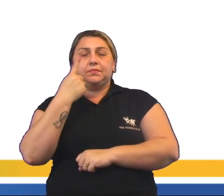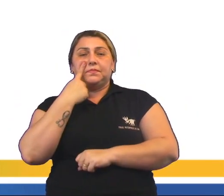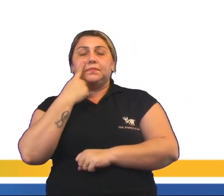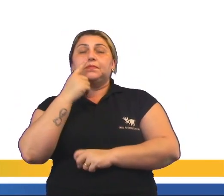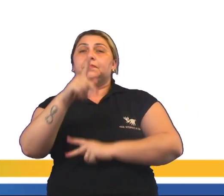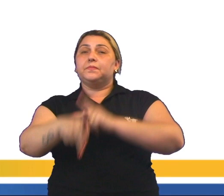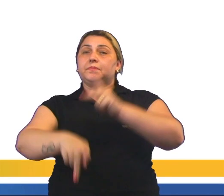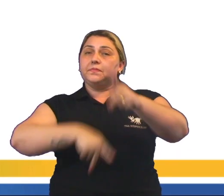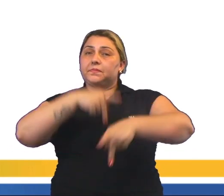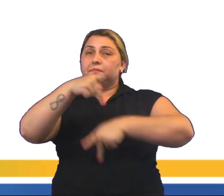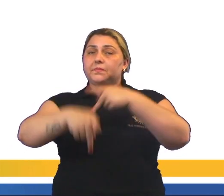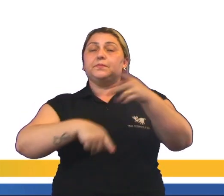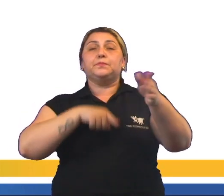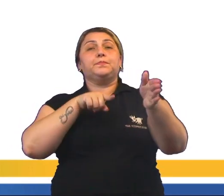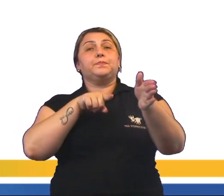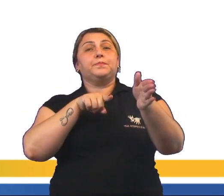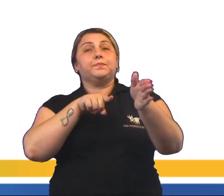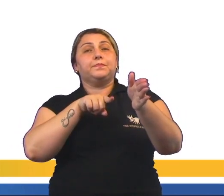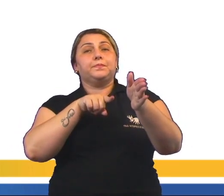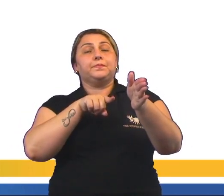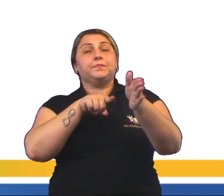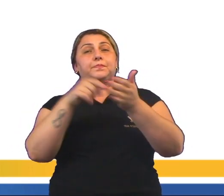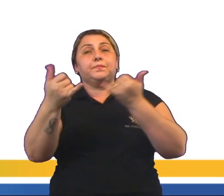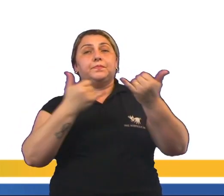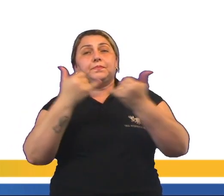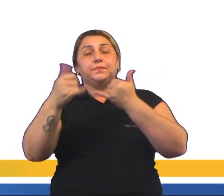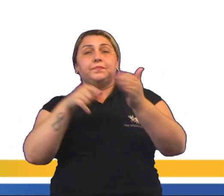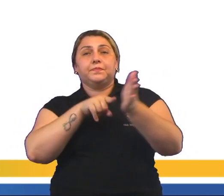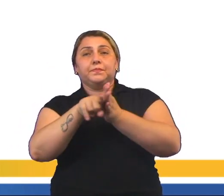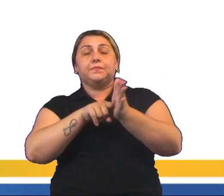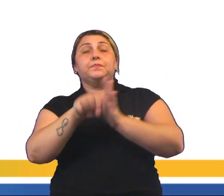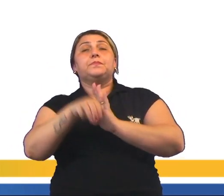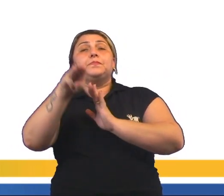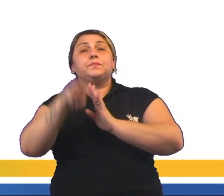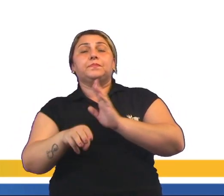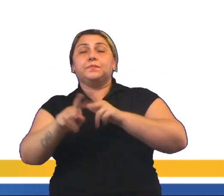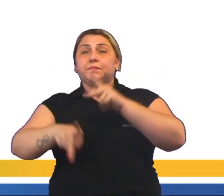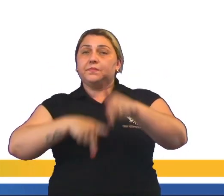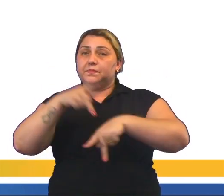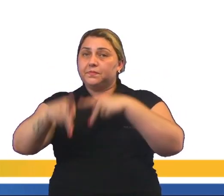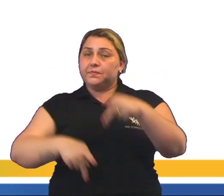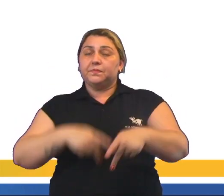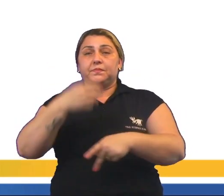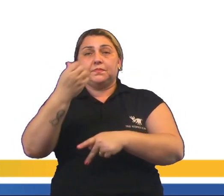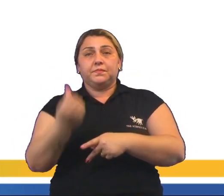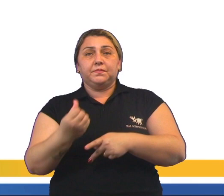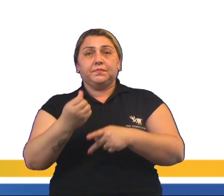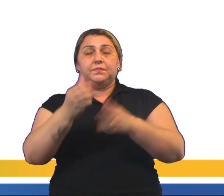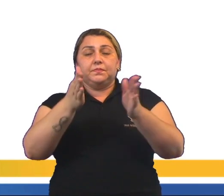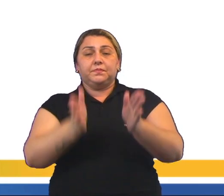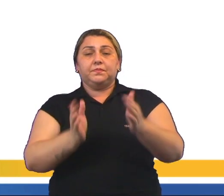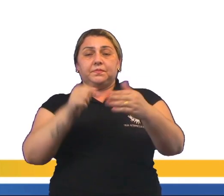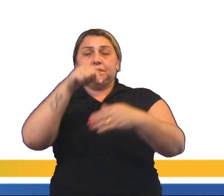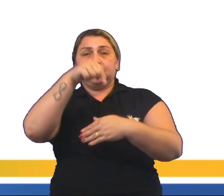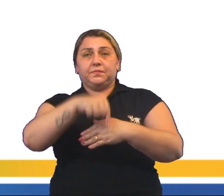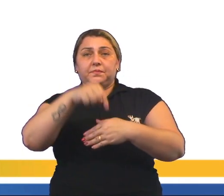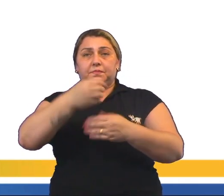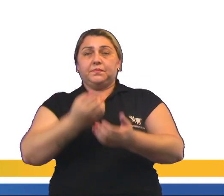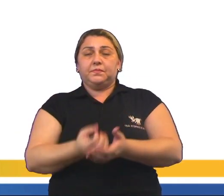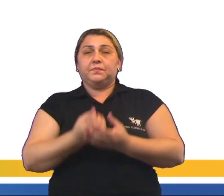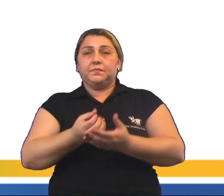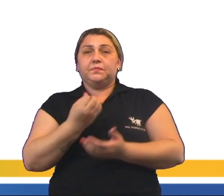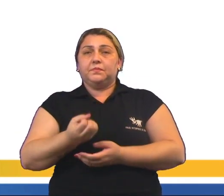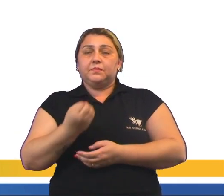a população e os dados estatísticos. Quem é a população? O dado de 6 faces. Então, aquele dadozinho que a gente